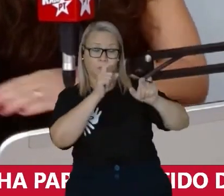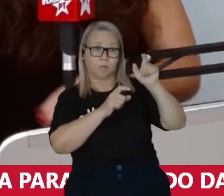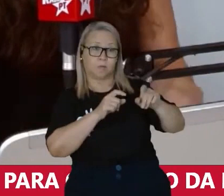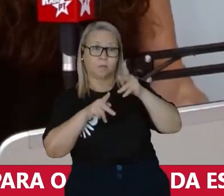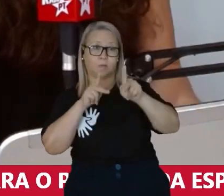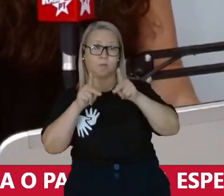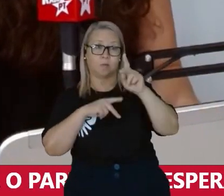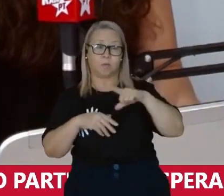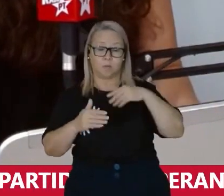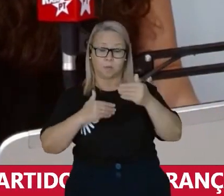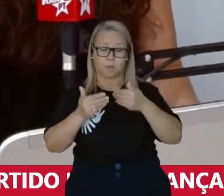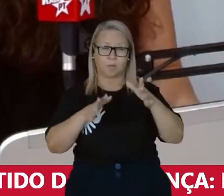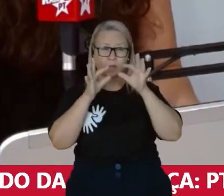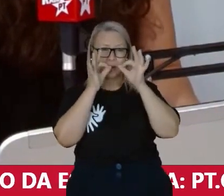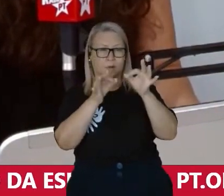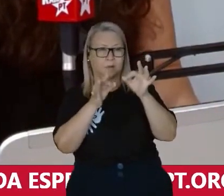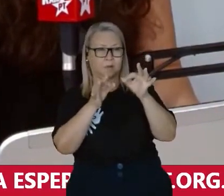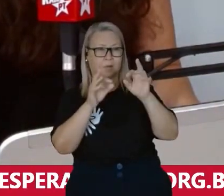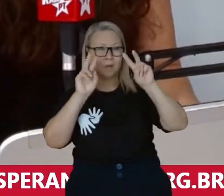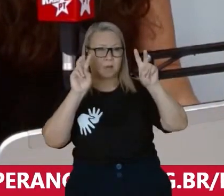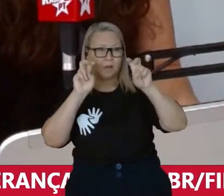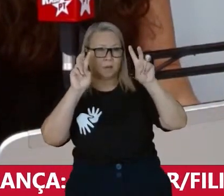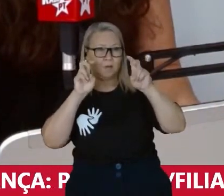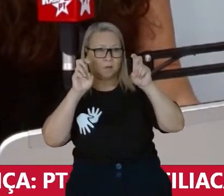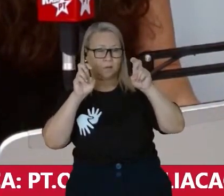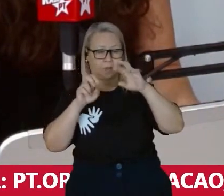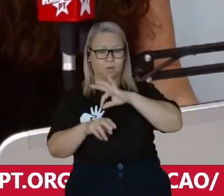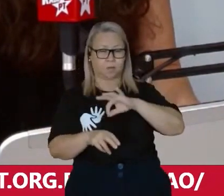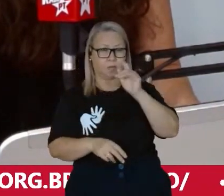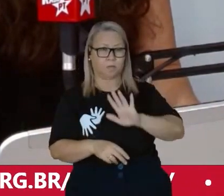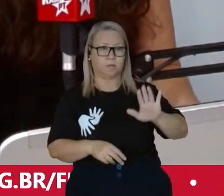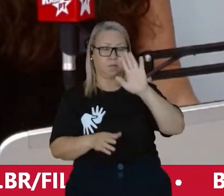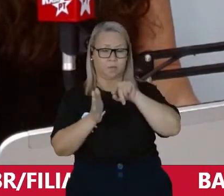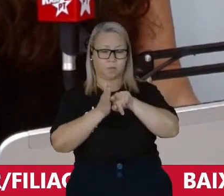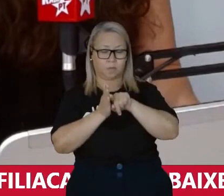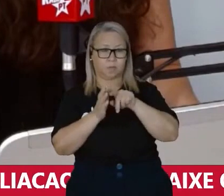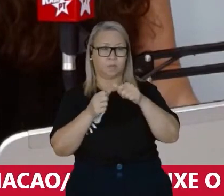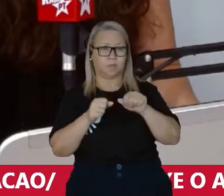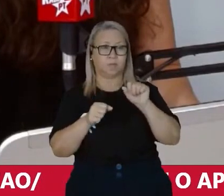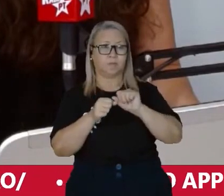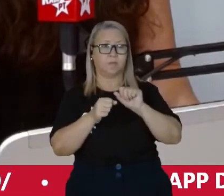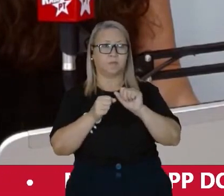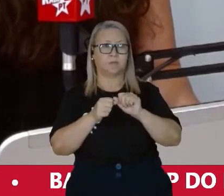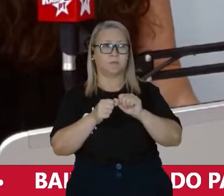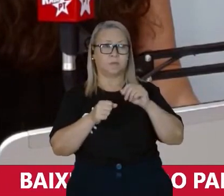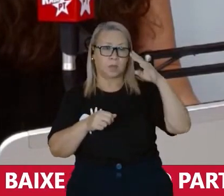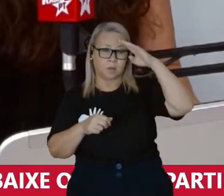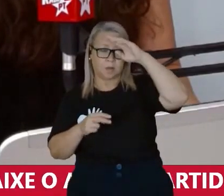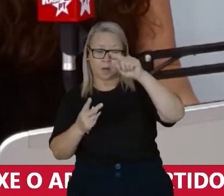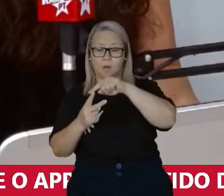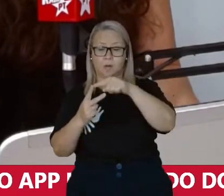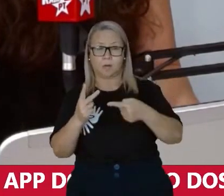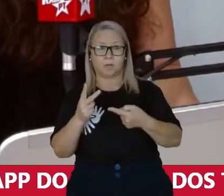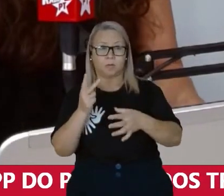um processo que eu achei interessante, que é um termo utilizado pela própria Polícia Federal na investigação que eles estão fazendo, que é um processo de dupla sustentação,